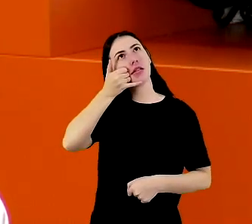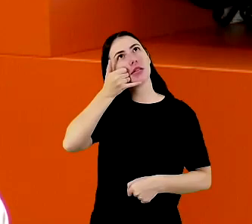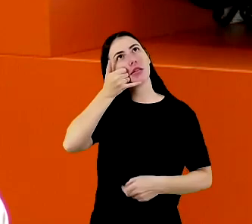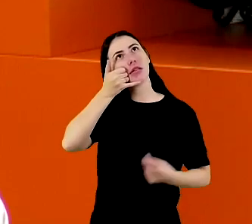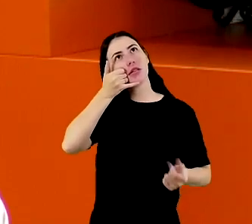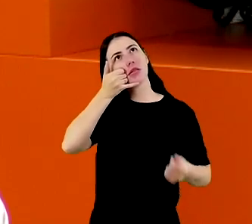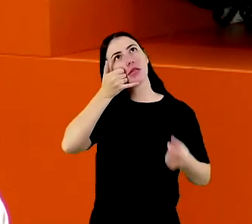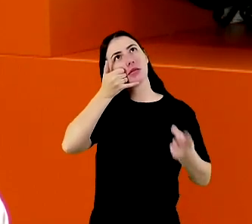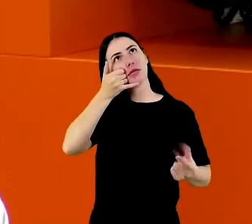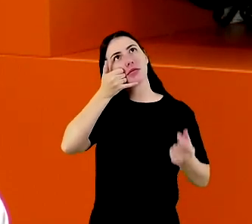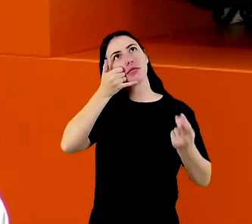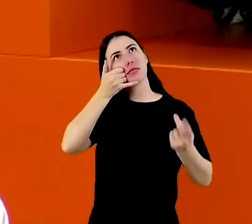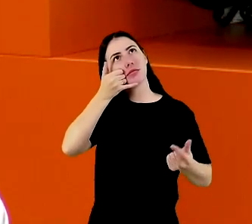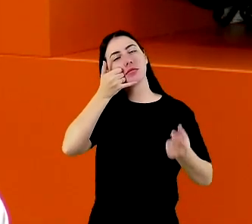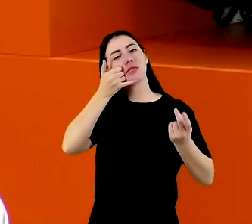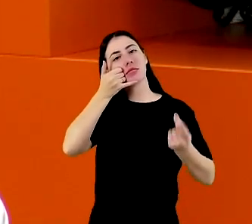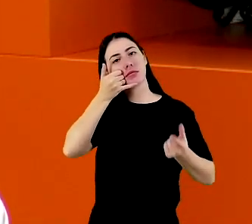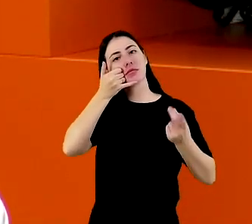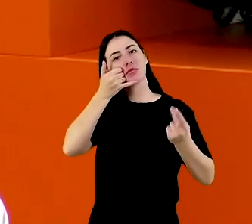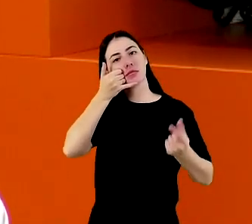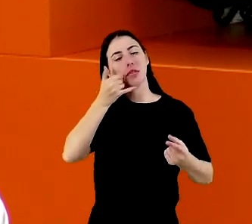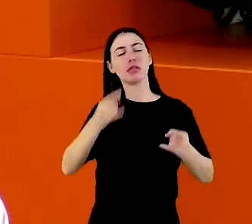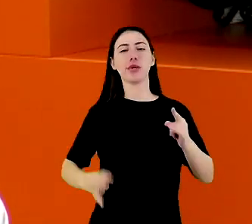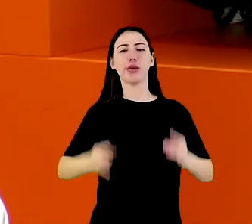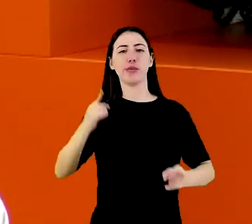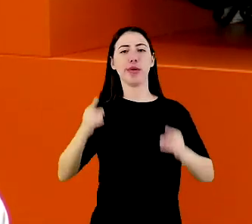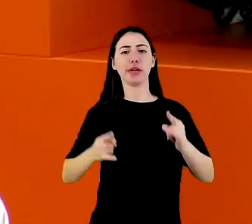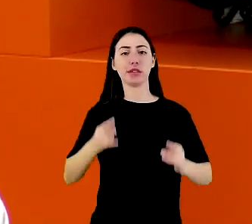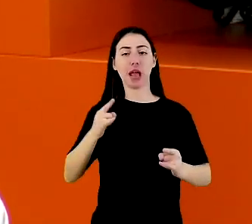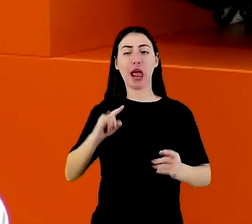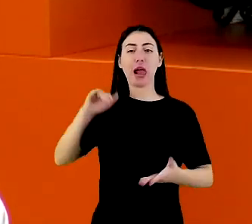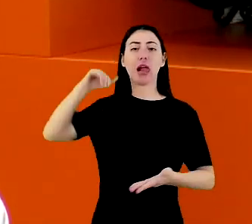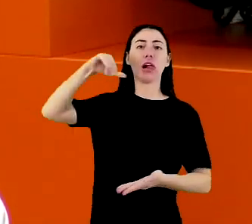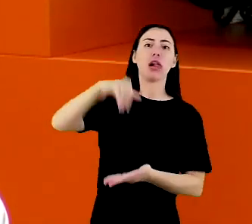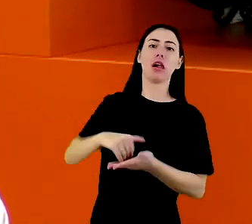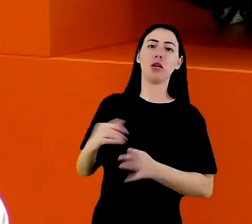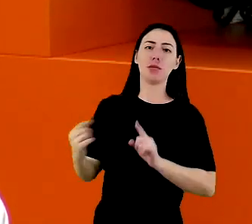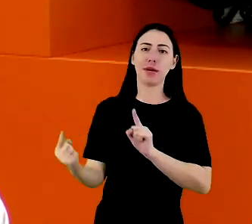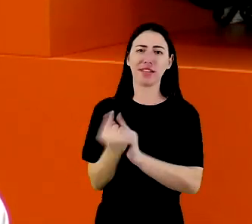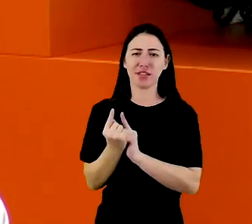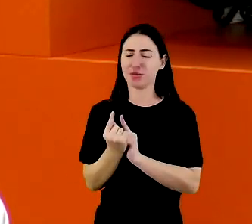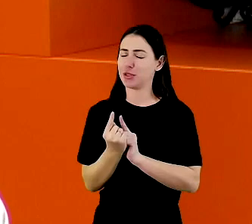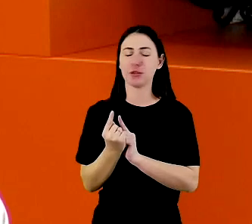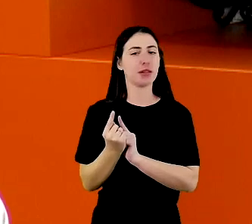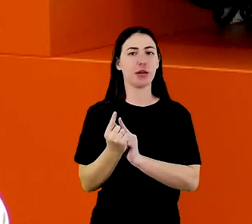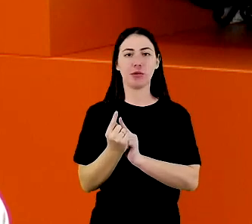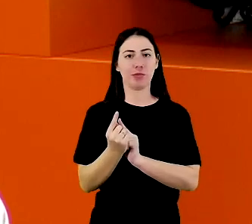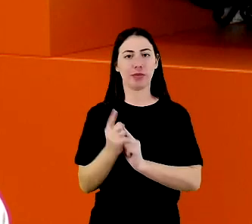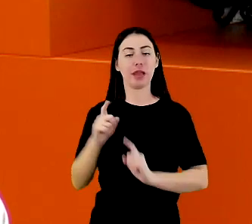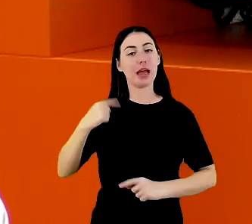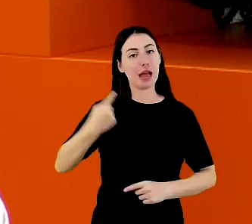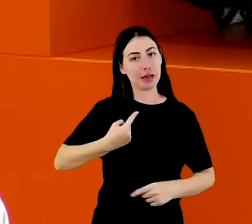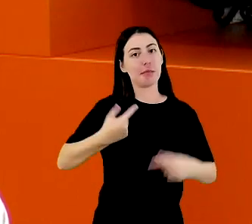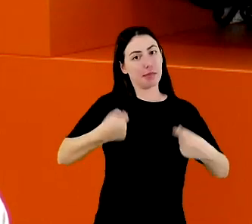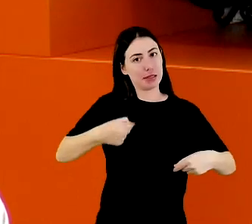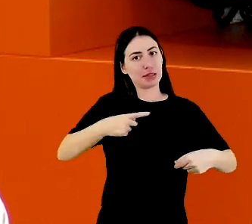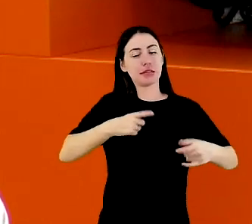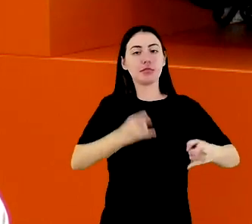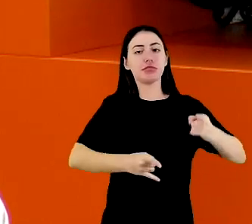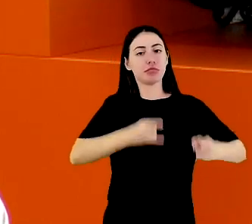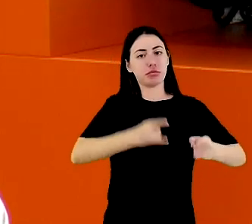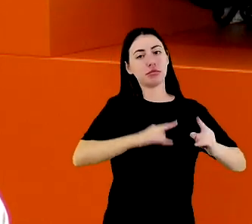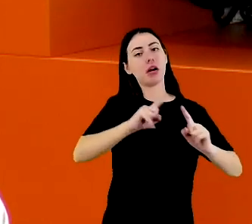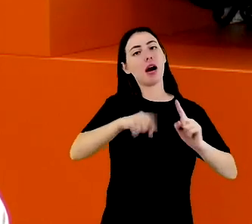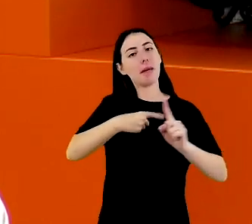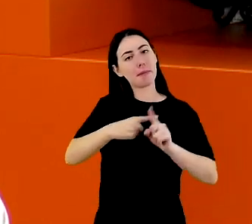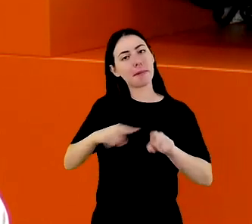Então, em primeiro lugar, a gente tem que colocar a informação dentro dos nossos N1s, confiáveis. Né?